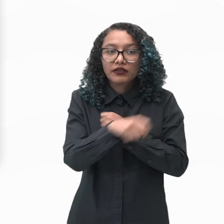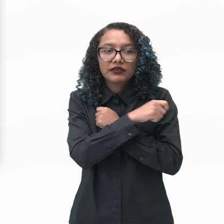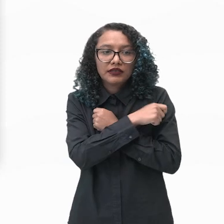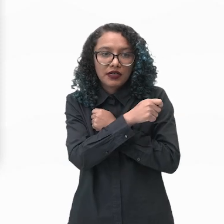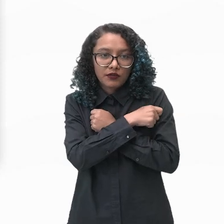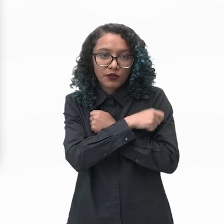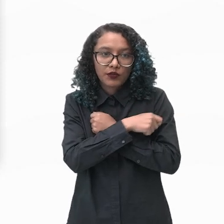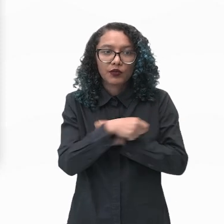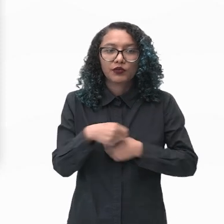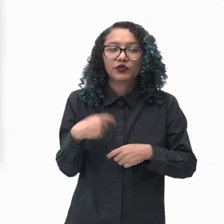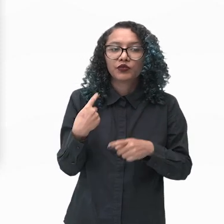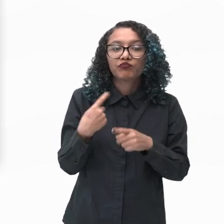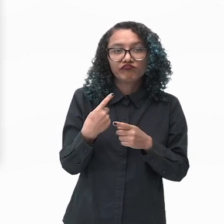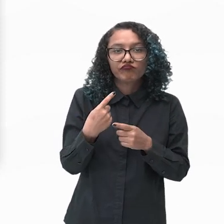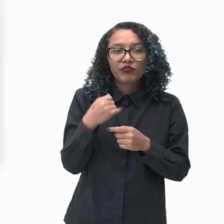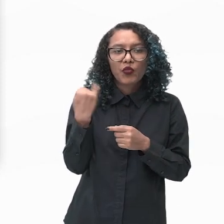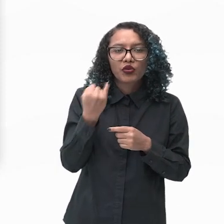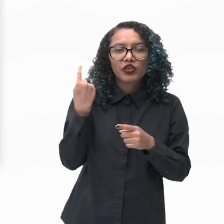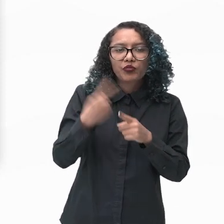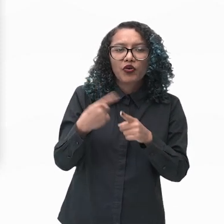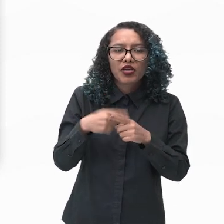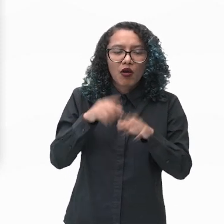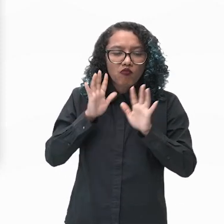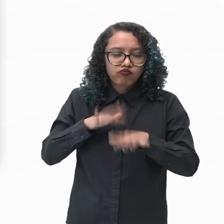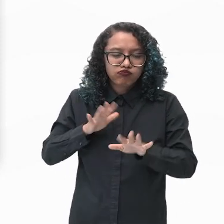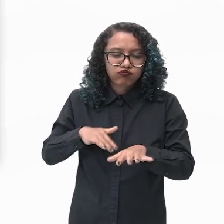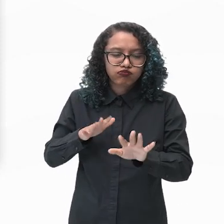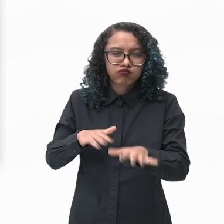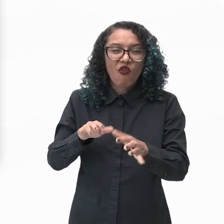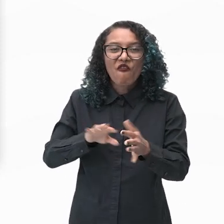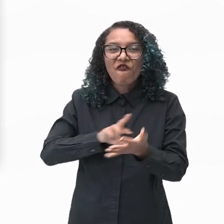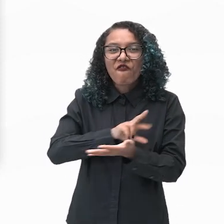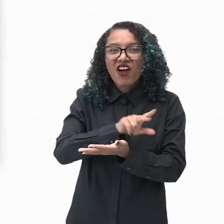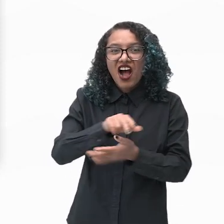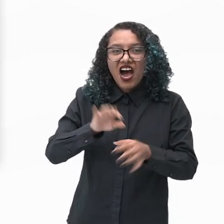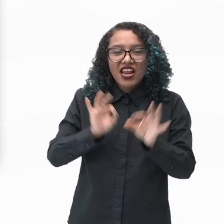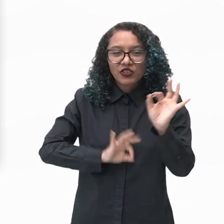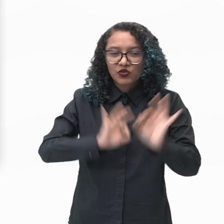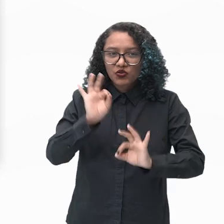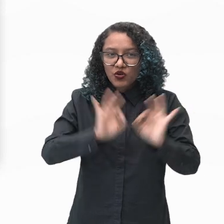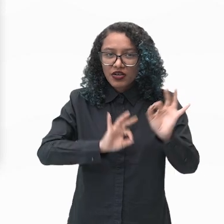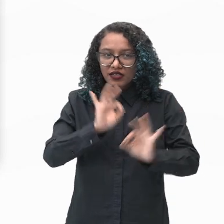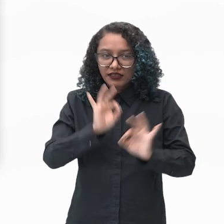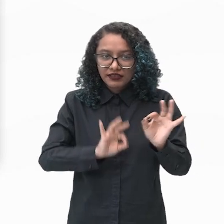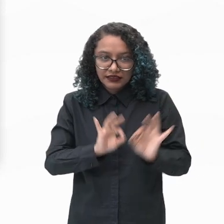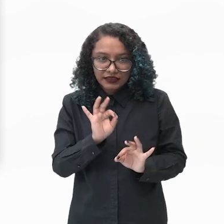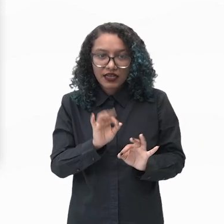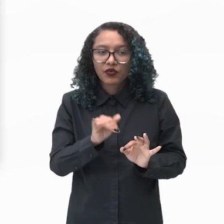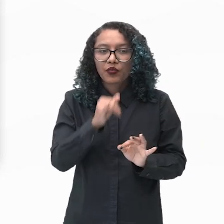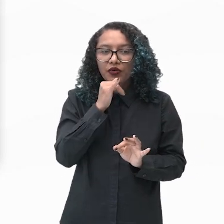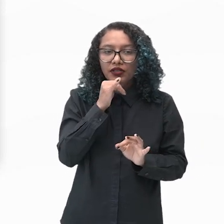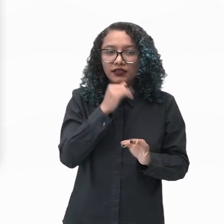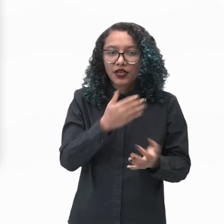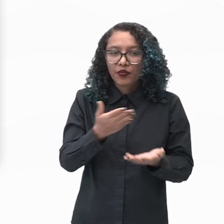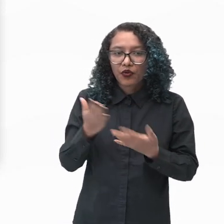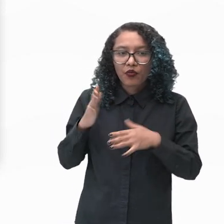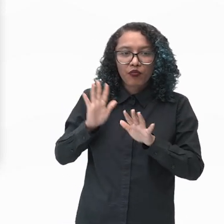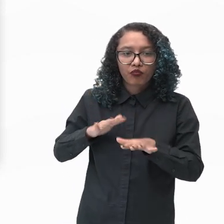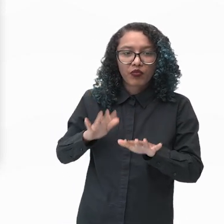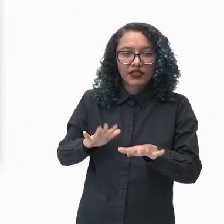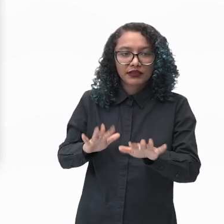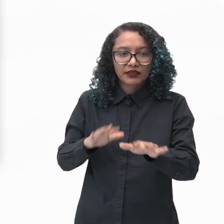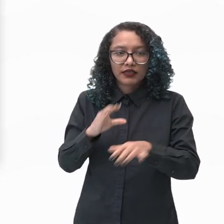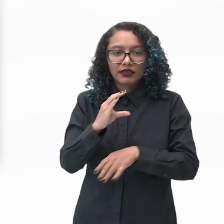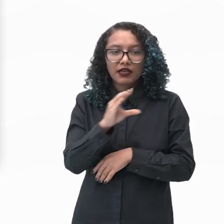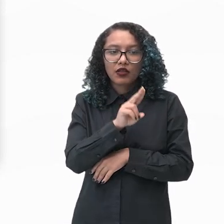pois nessa época grandes manifestações foram organizadas ali pelos estudantes, como por exemplo a passeata dos